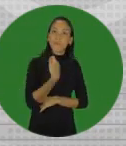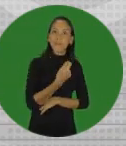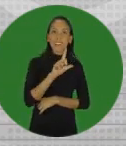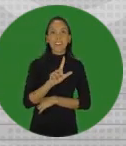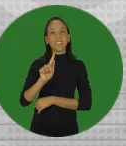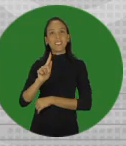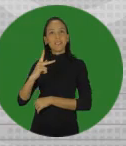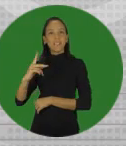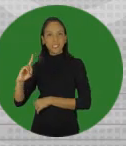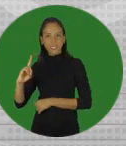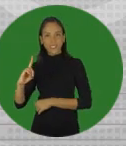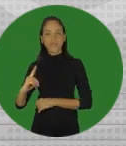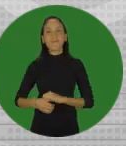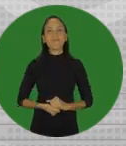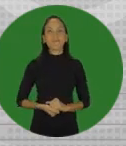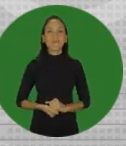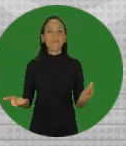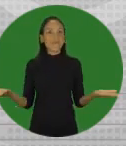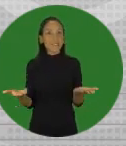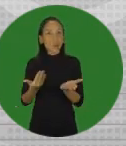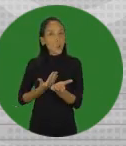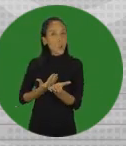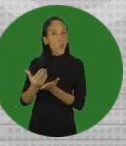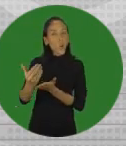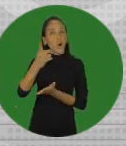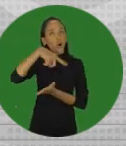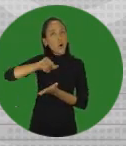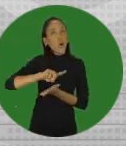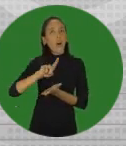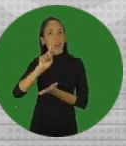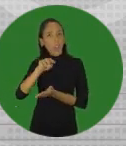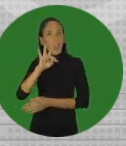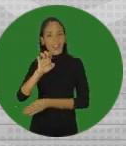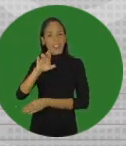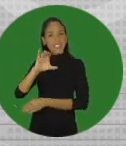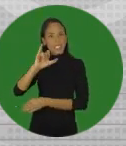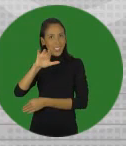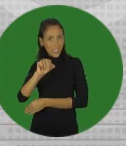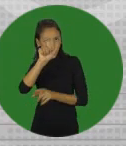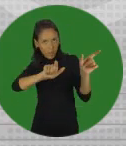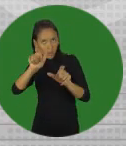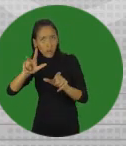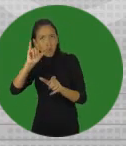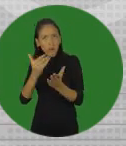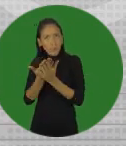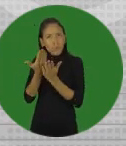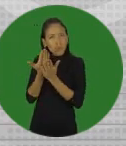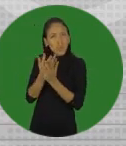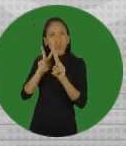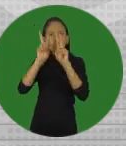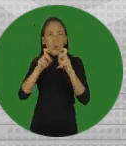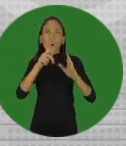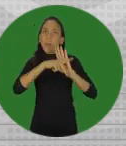como LGPD. A partir de agora, você, terceiro, estudará a política de proteção de